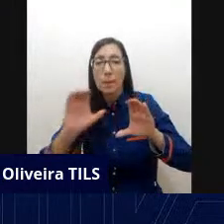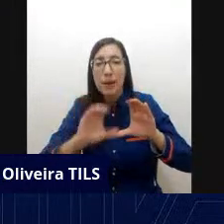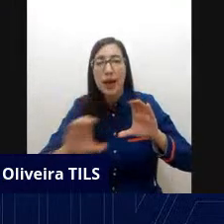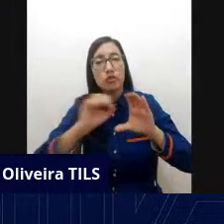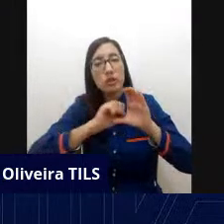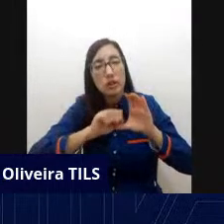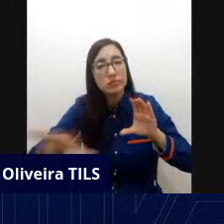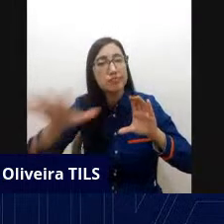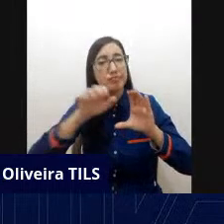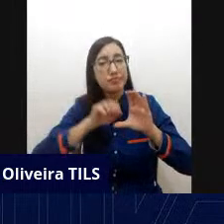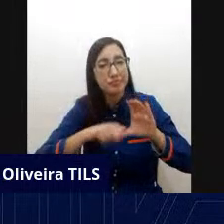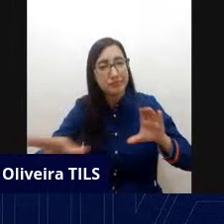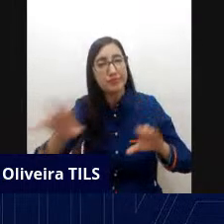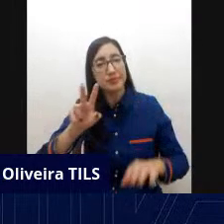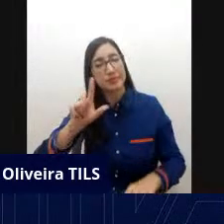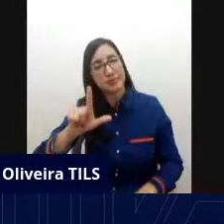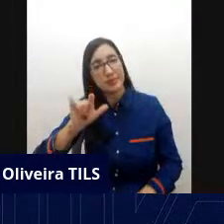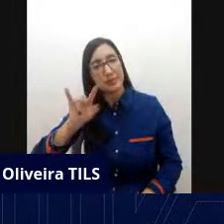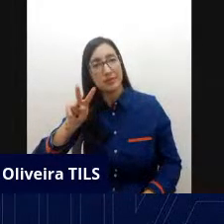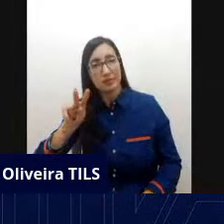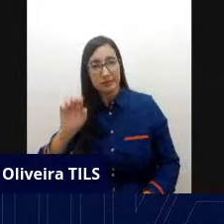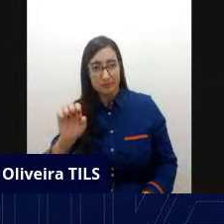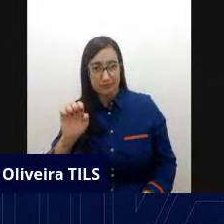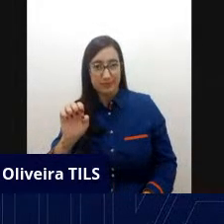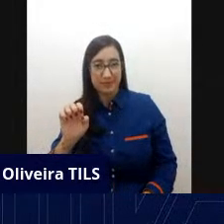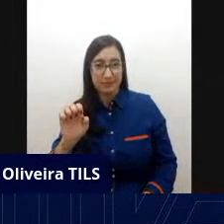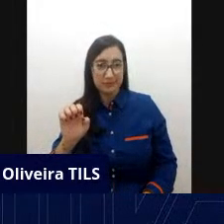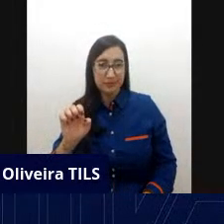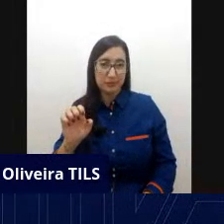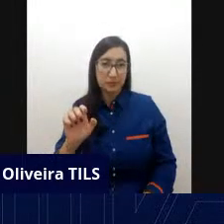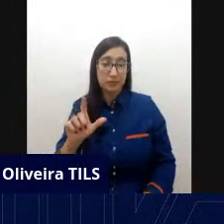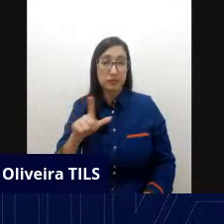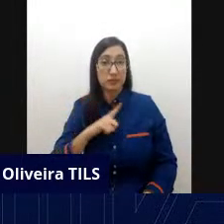está na página da Divisão Justa do Trabalho, está também